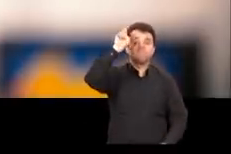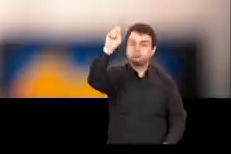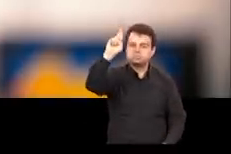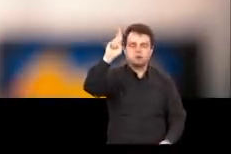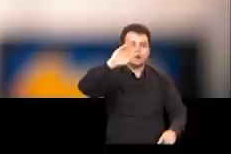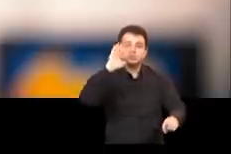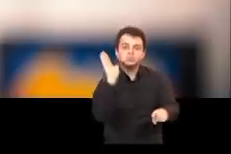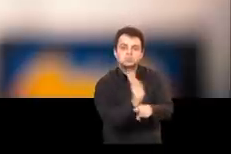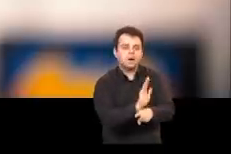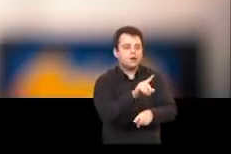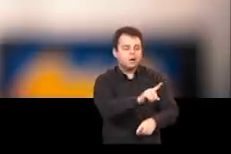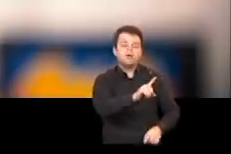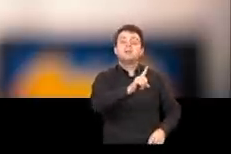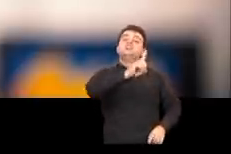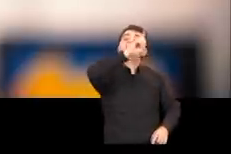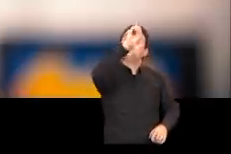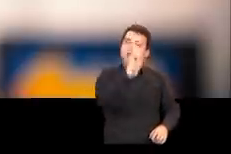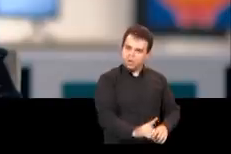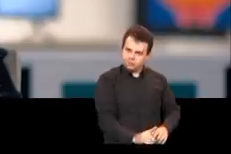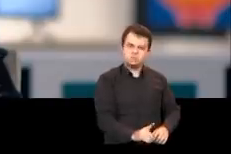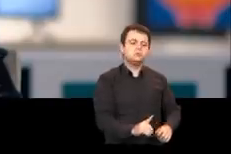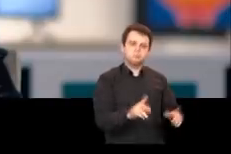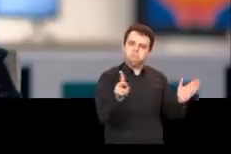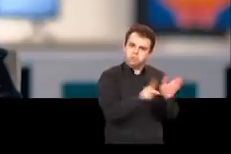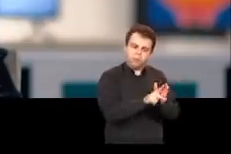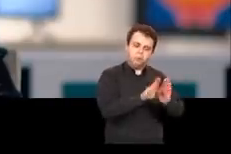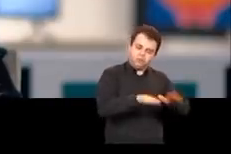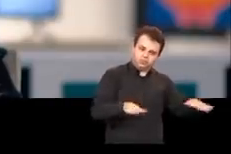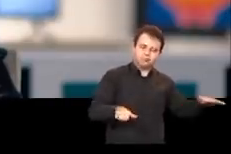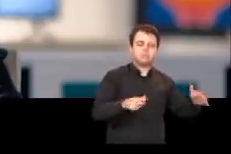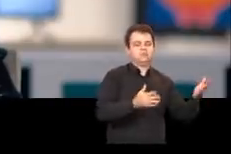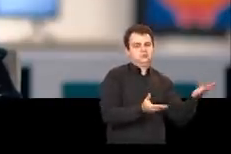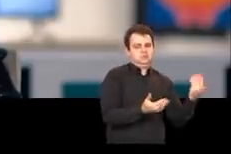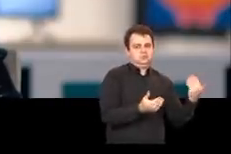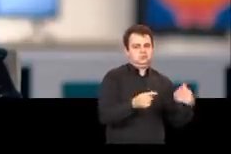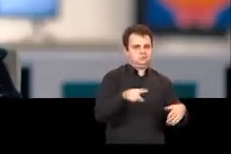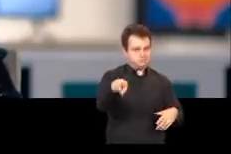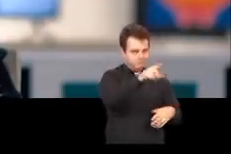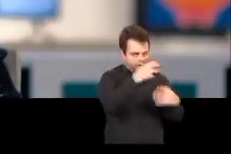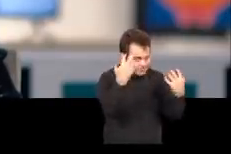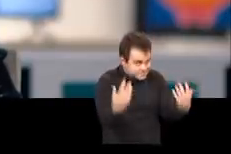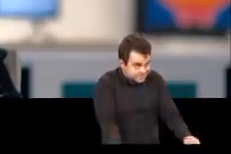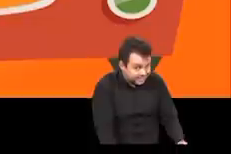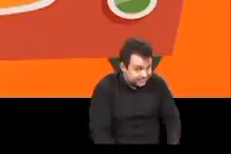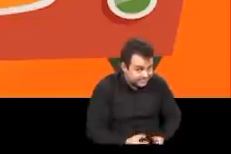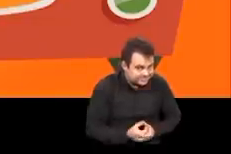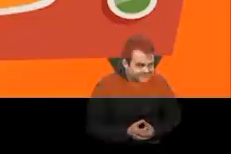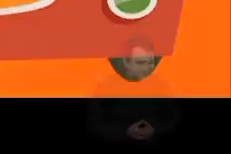essenciais da criança e do adolescente. E aí, topam o desafio?